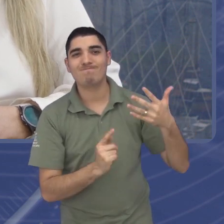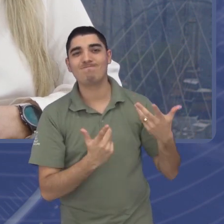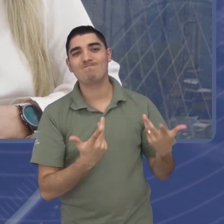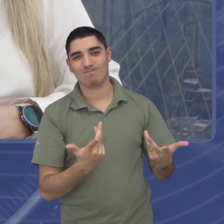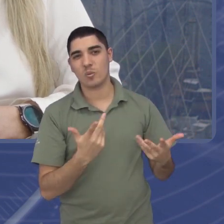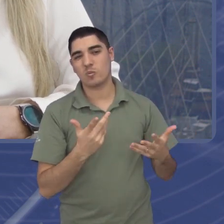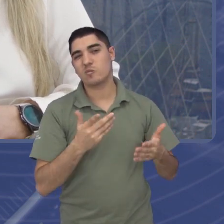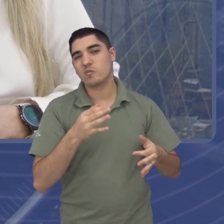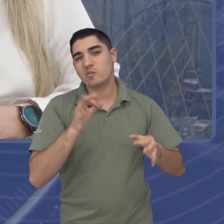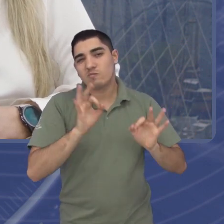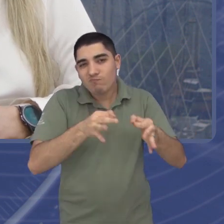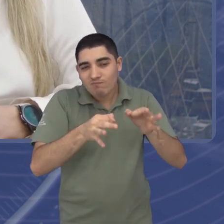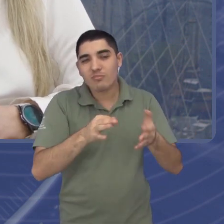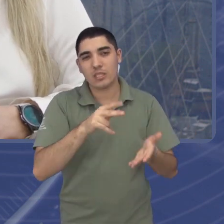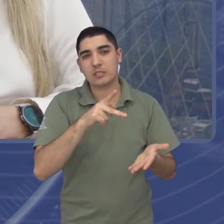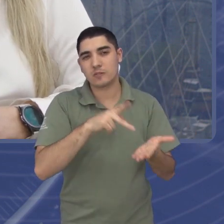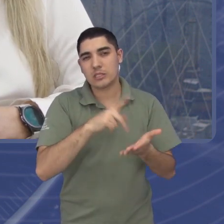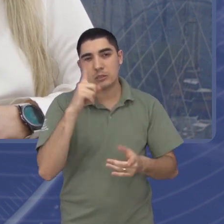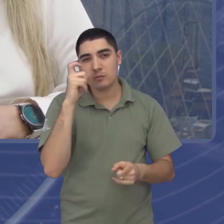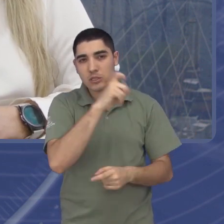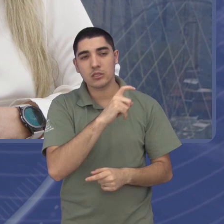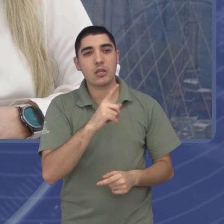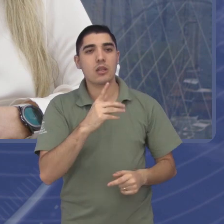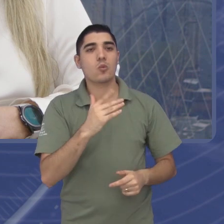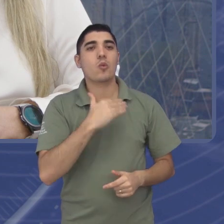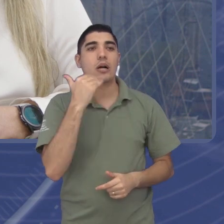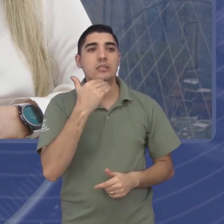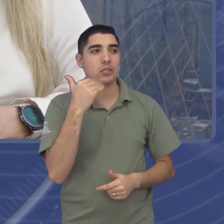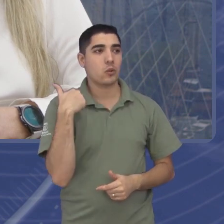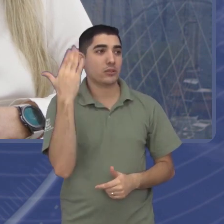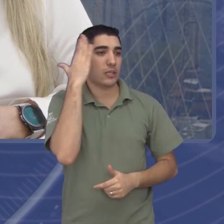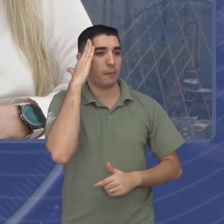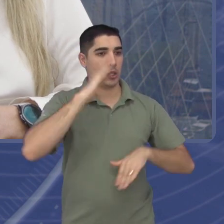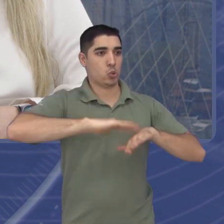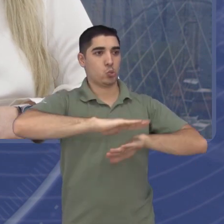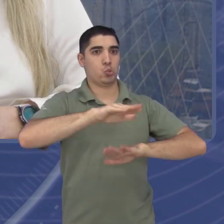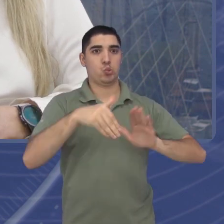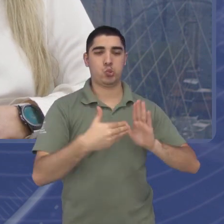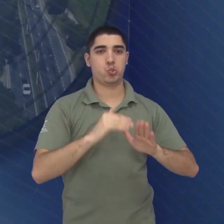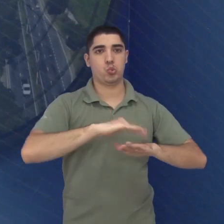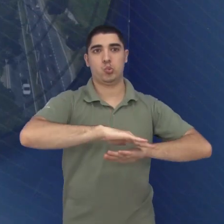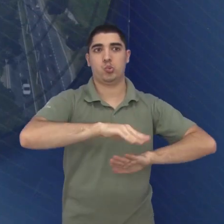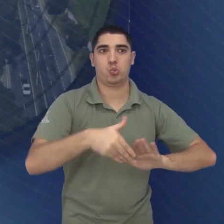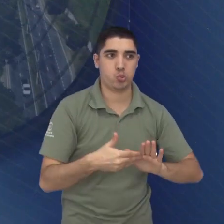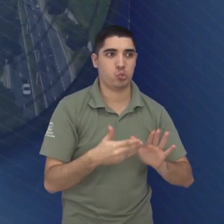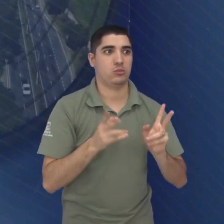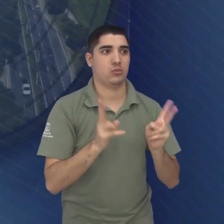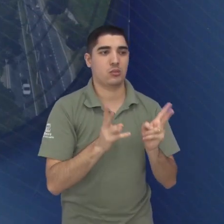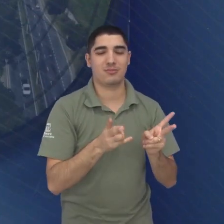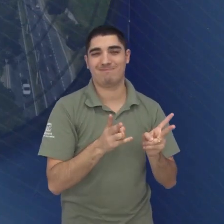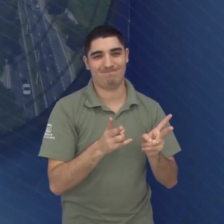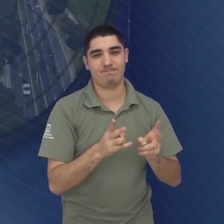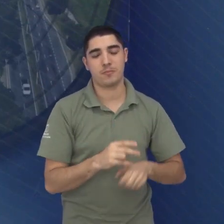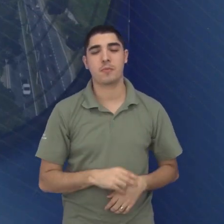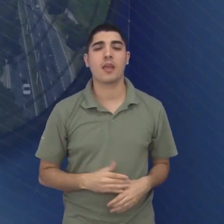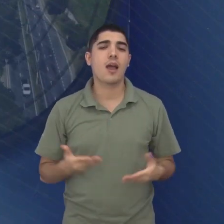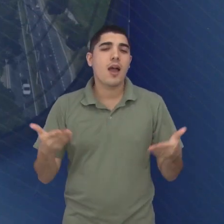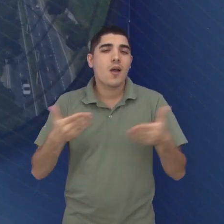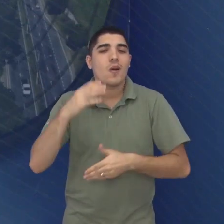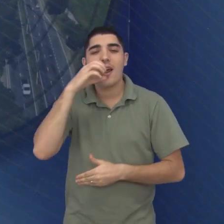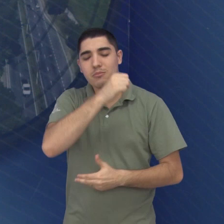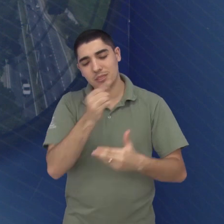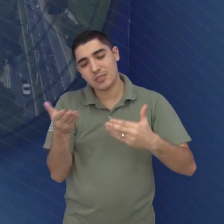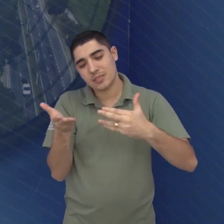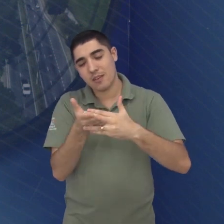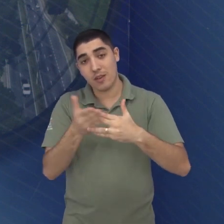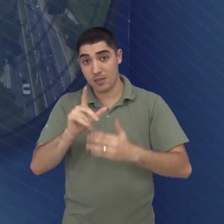complicado, né? E querer ficar de olho num 360 é uma tarefa mais delicada ainda. Bom, a gente vai para um rápido break, daqui a pouquinho